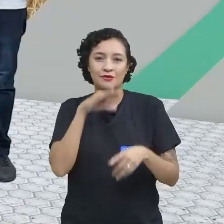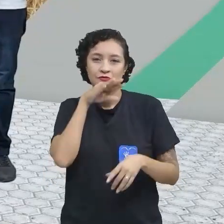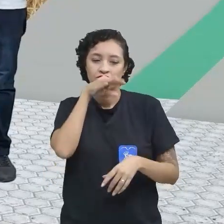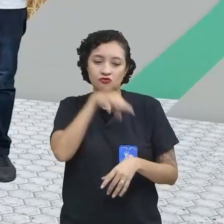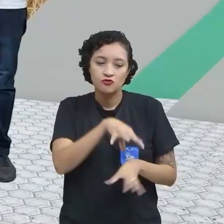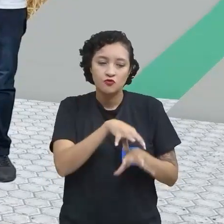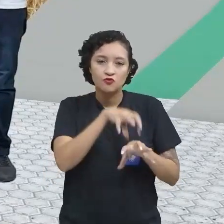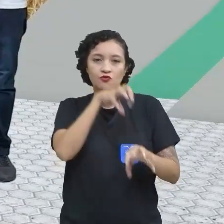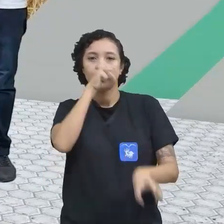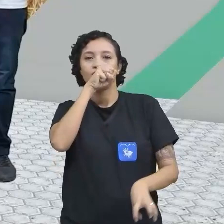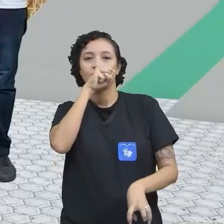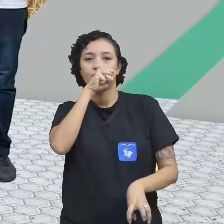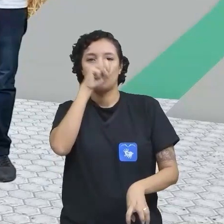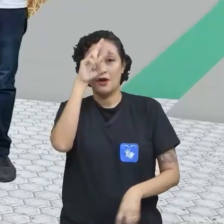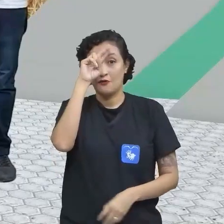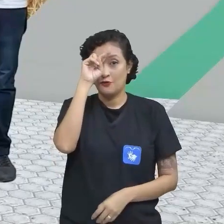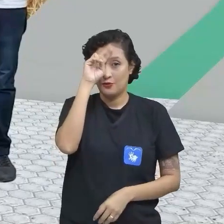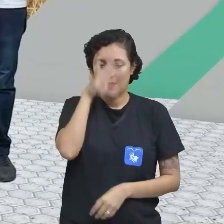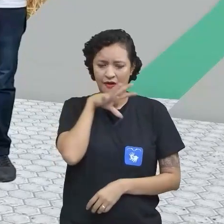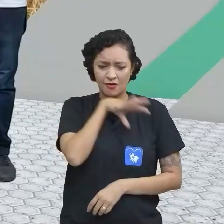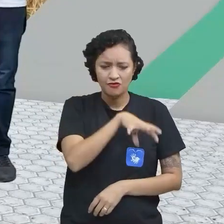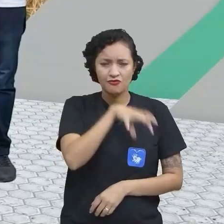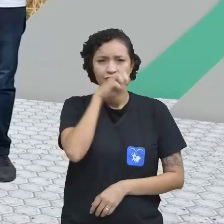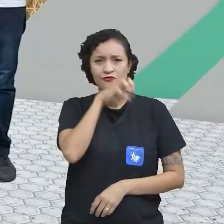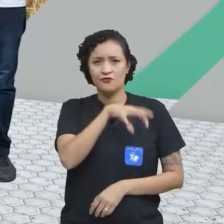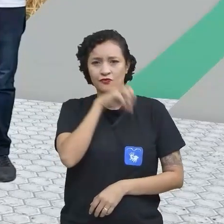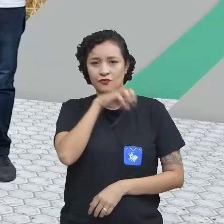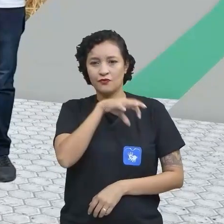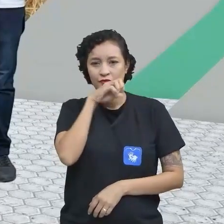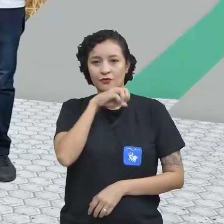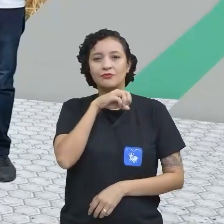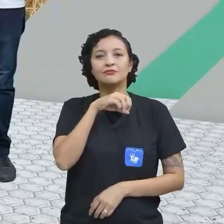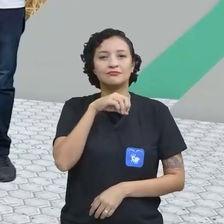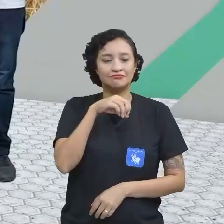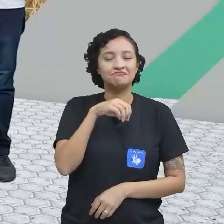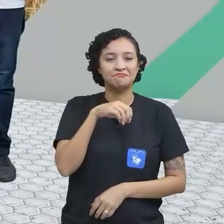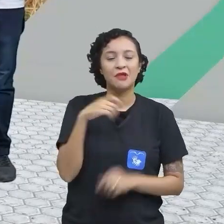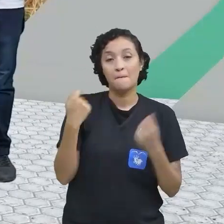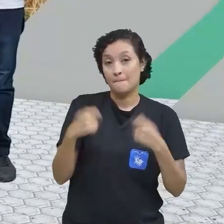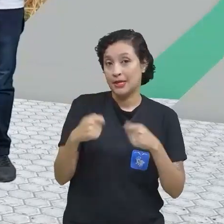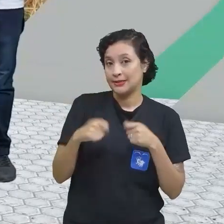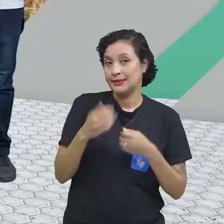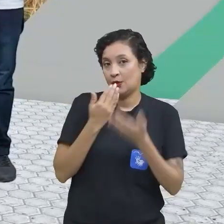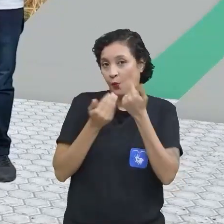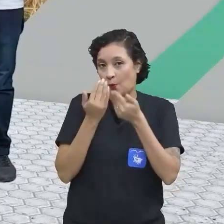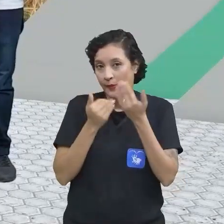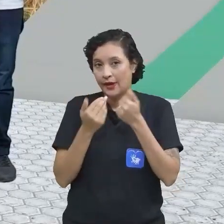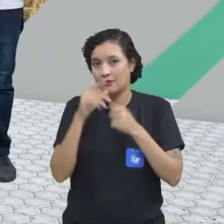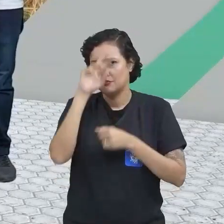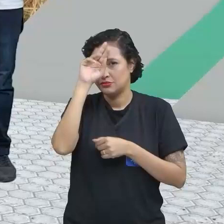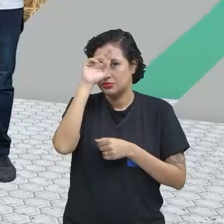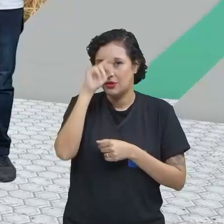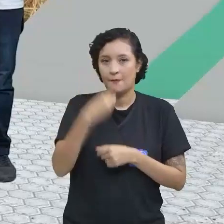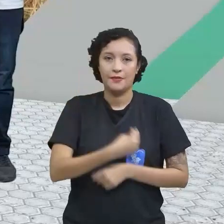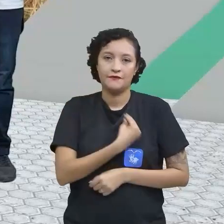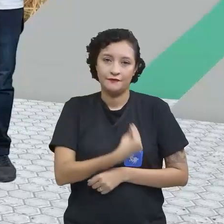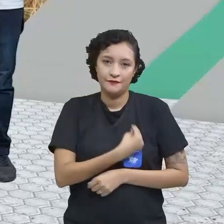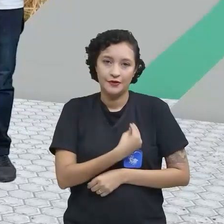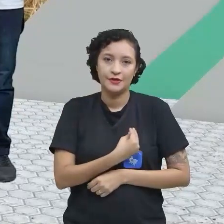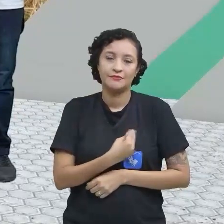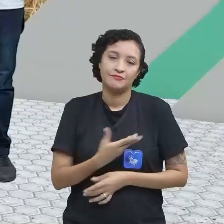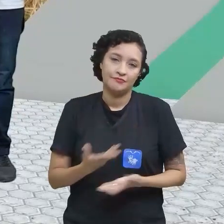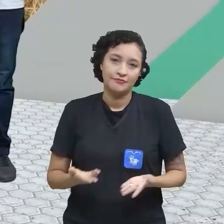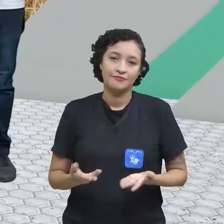as formigas. Ele gosta muito de formigas, então ele precisa desses insetos para sobreviver e continuar se